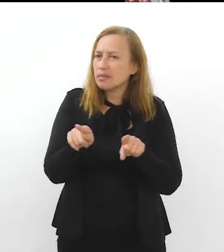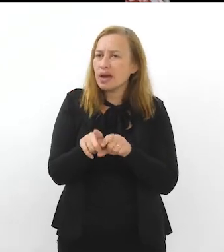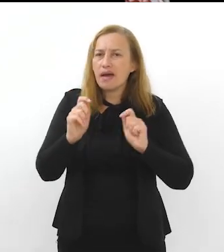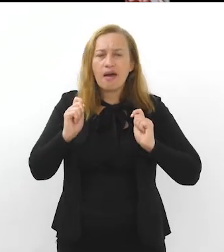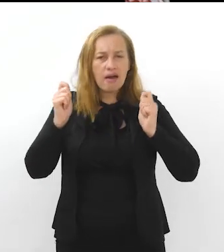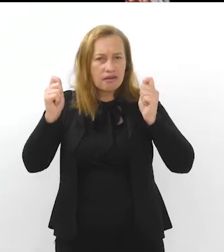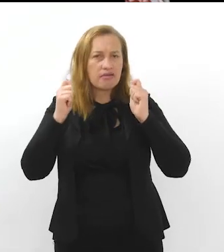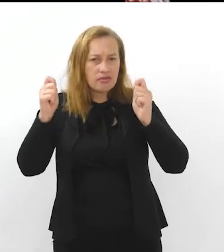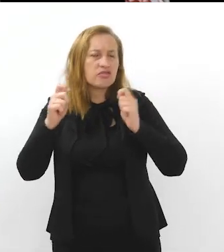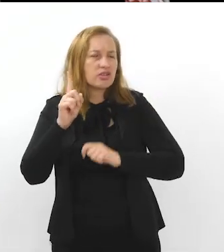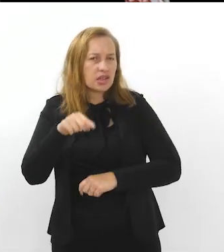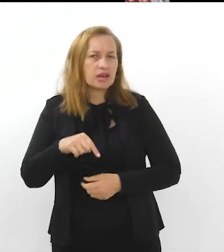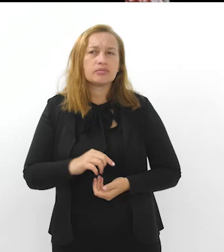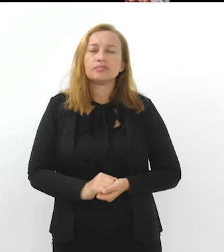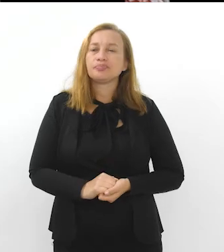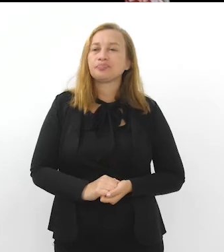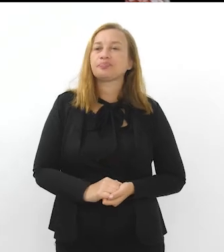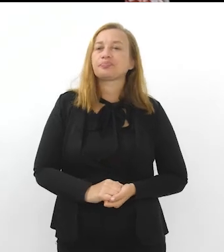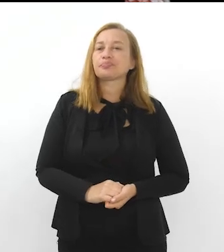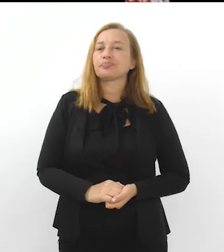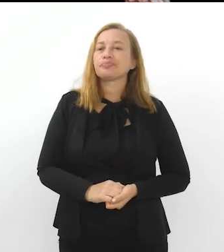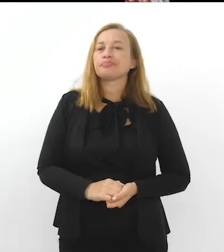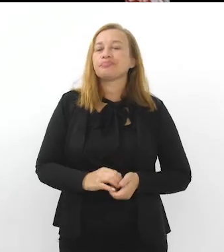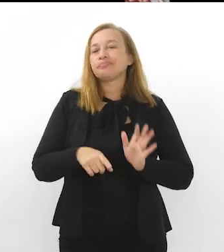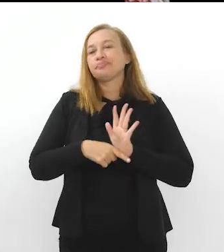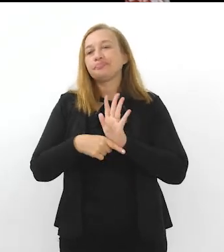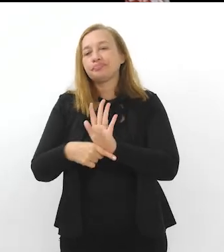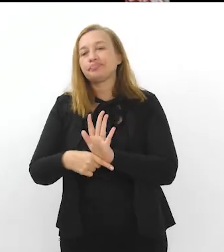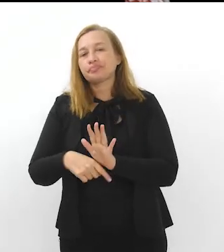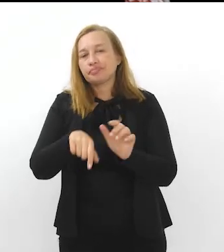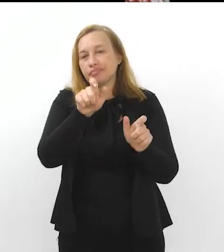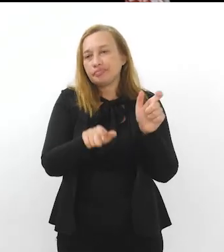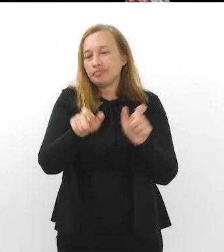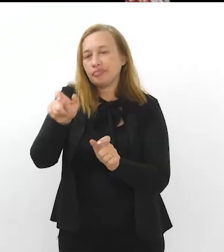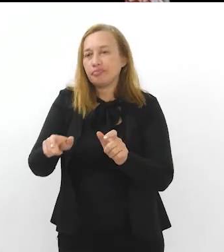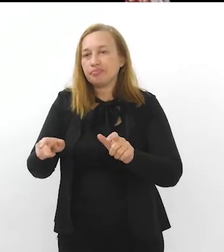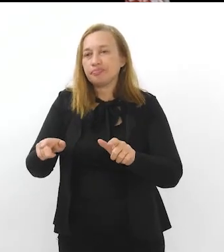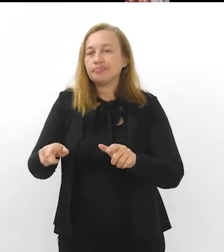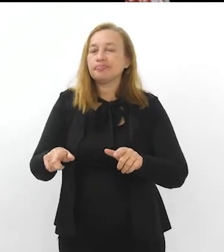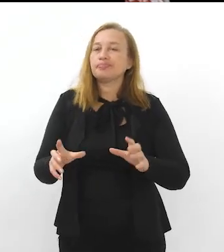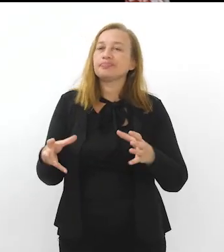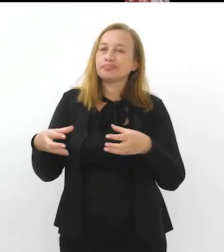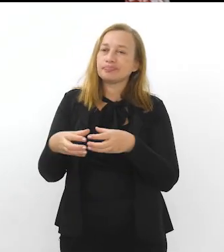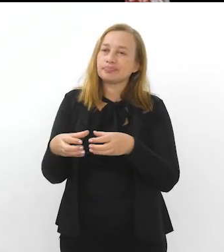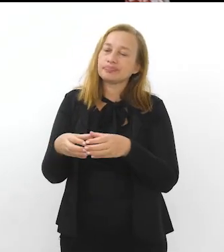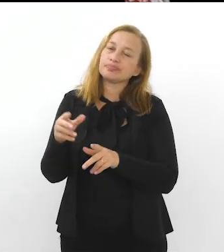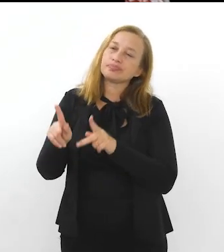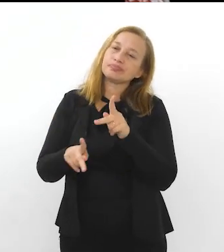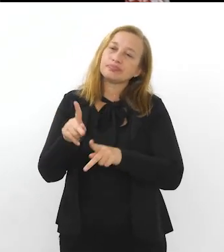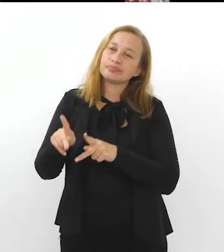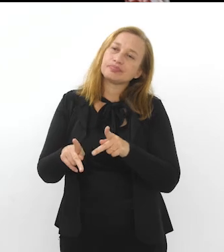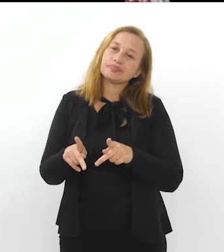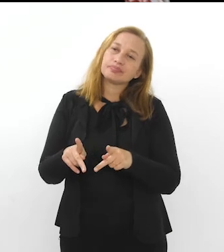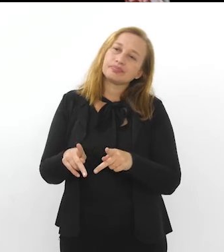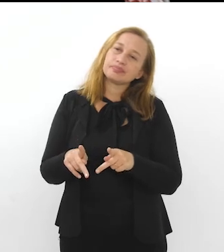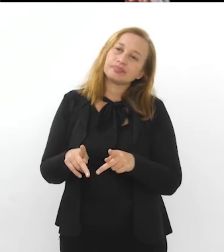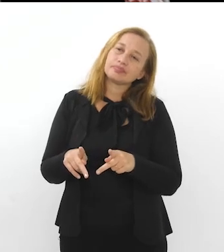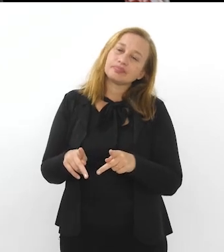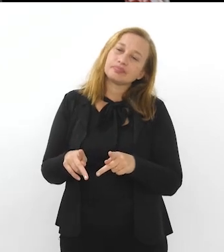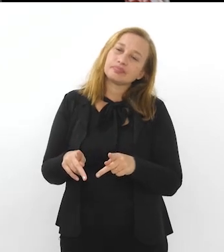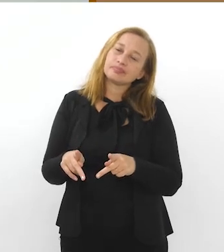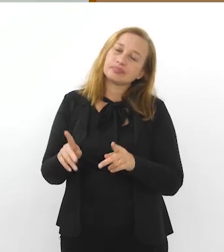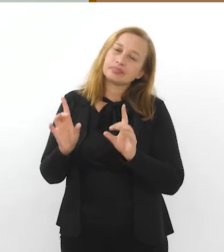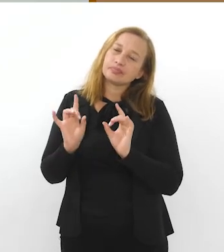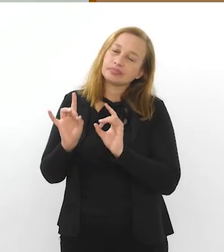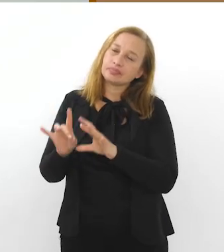também é ativista, né? Para, enfim, ajudar essas pessoas, essa parcela da população tão desassistida,